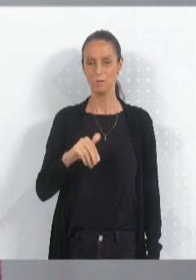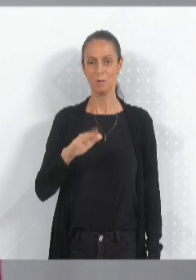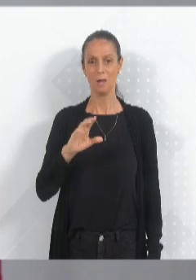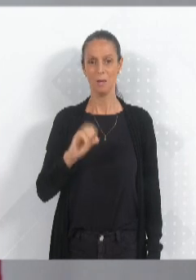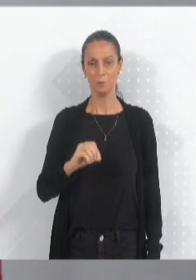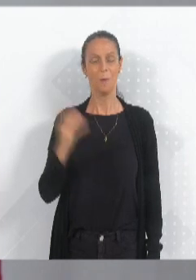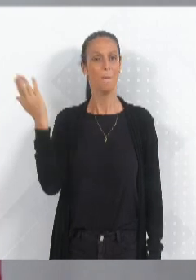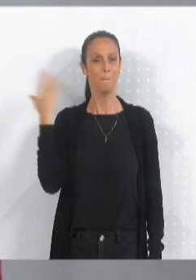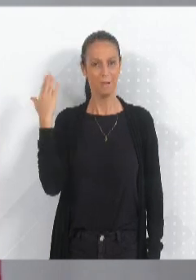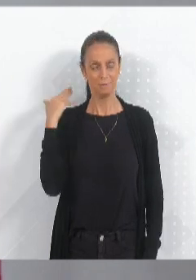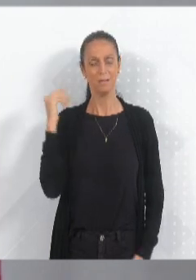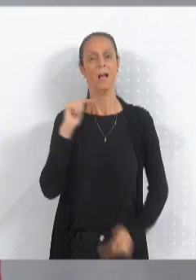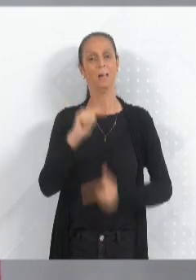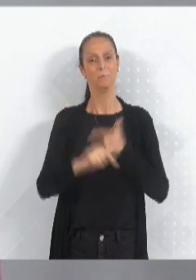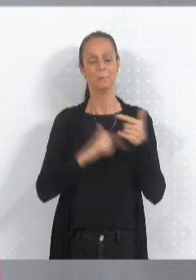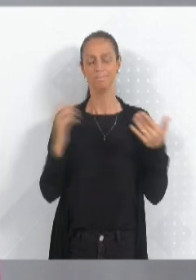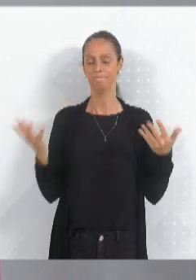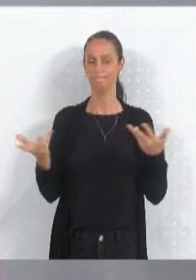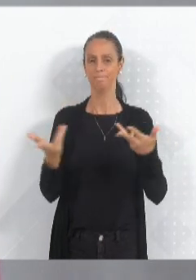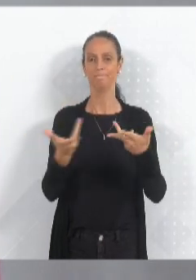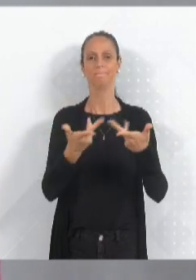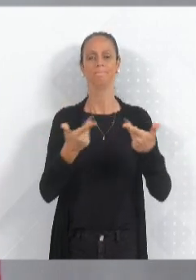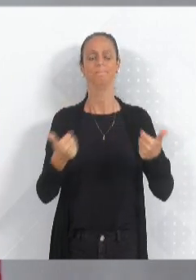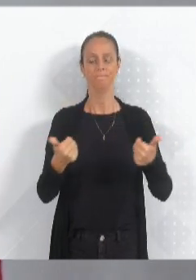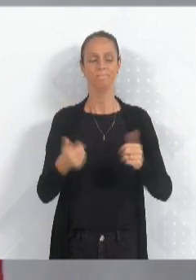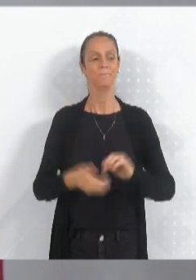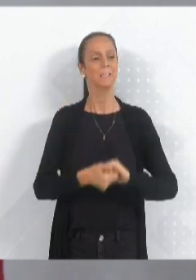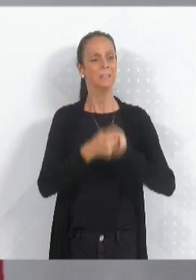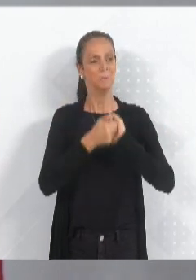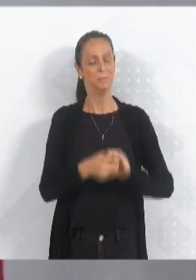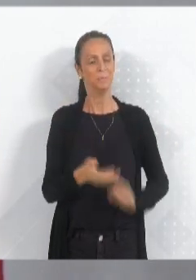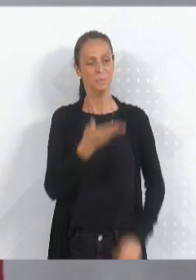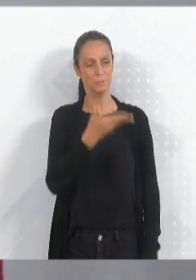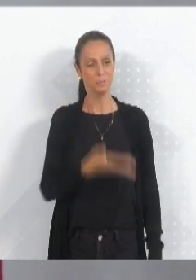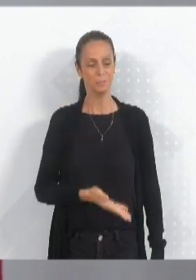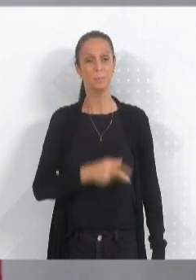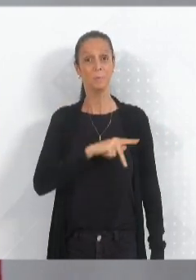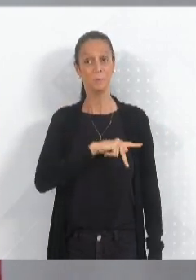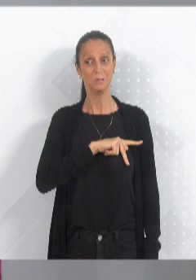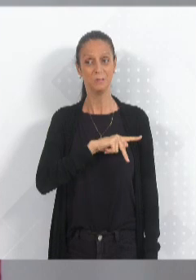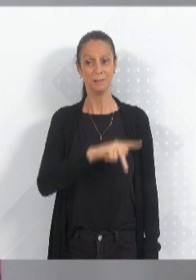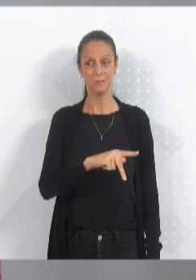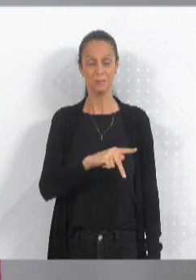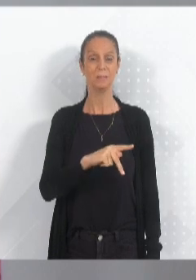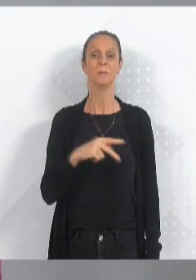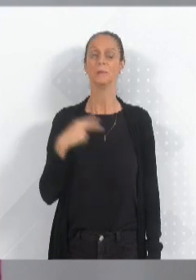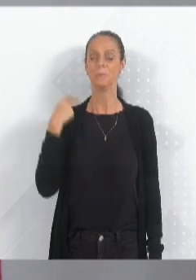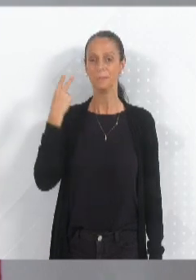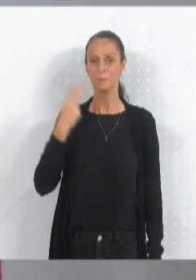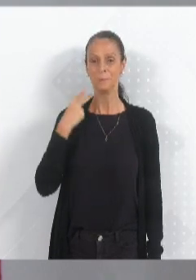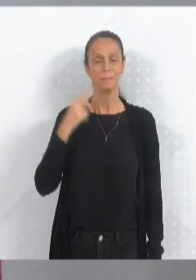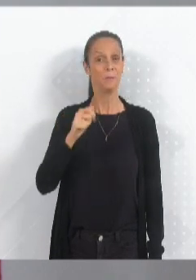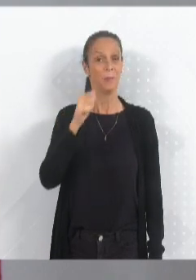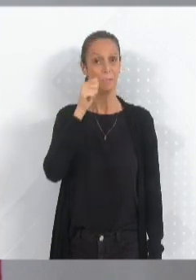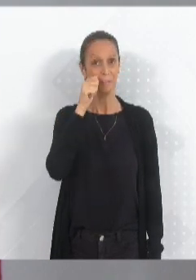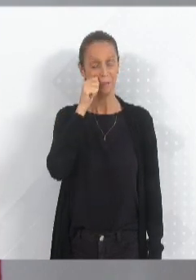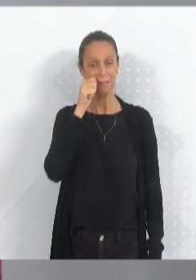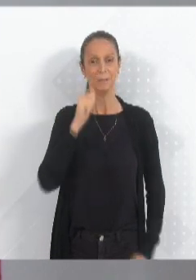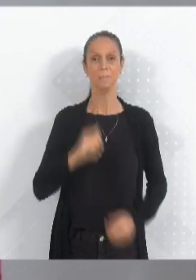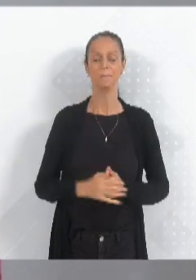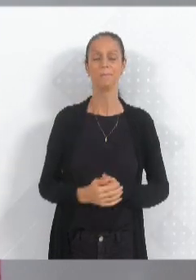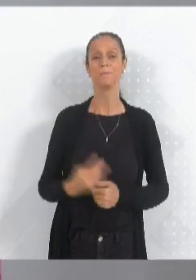daquele Batalhão gostaria de saudar o presidente da casa o Excelentíssimo Senhor Vereador Almir Vieira